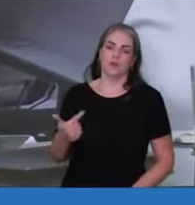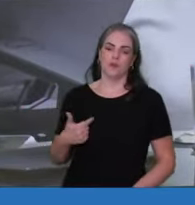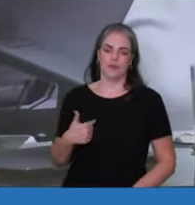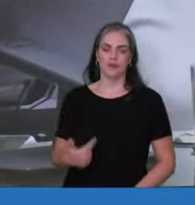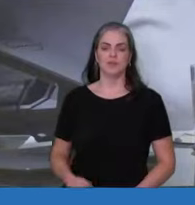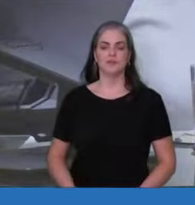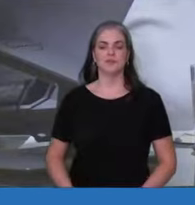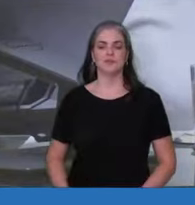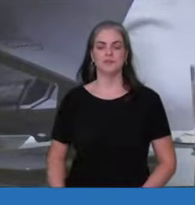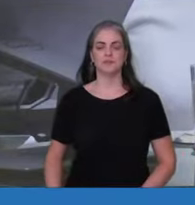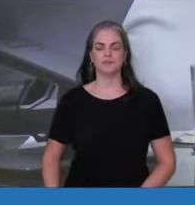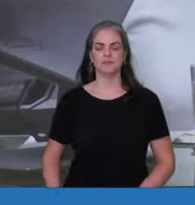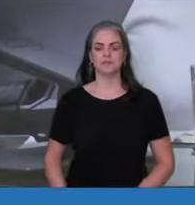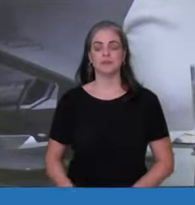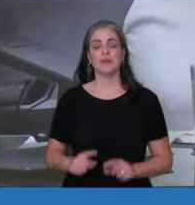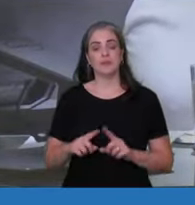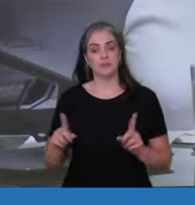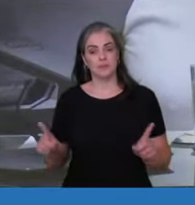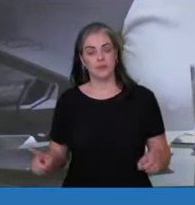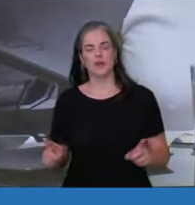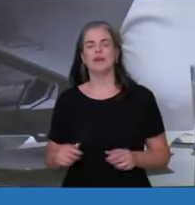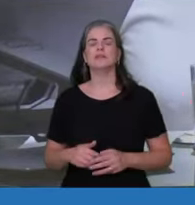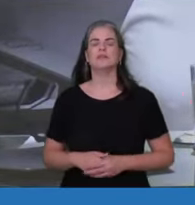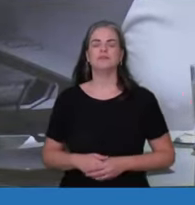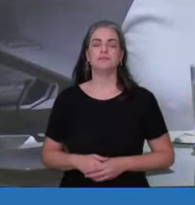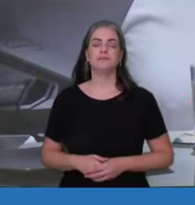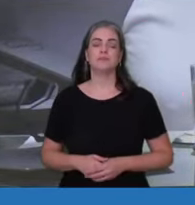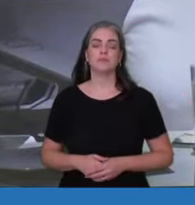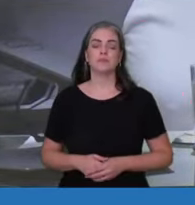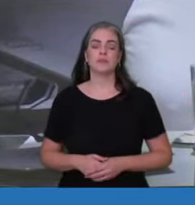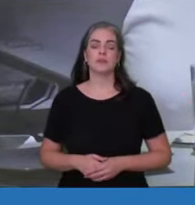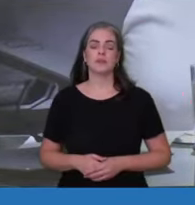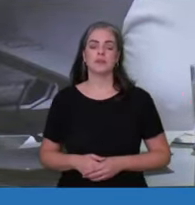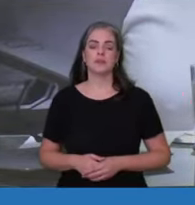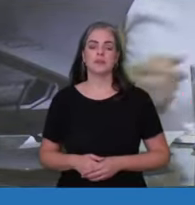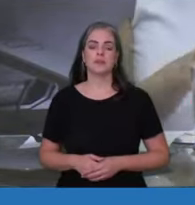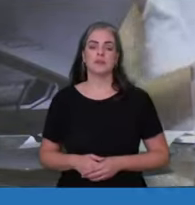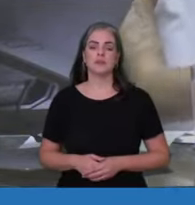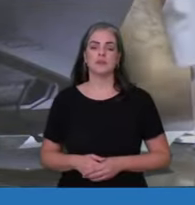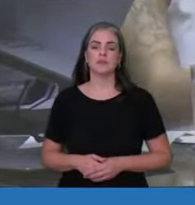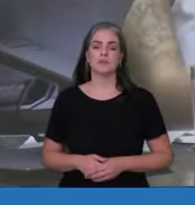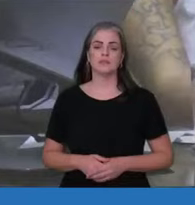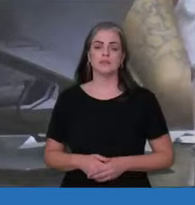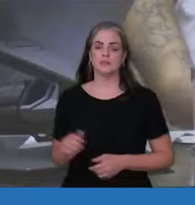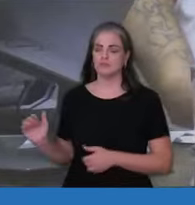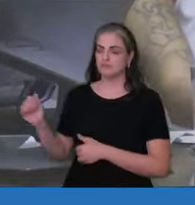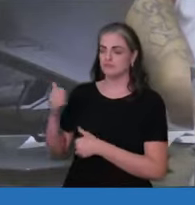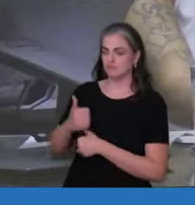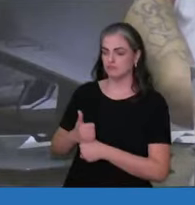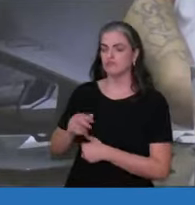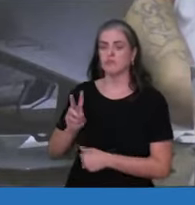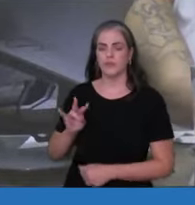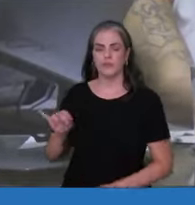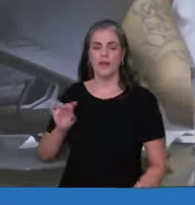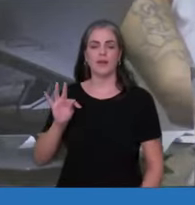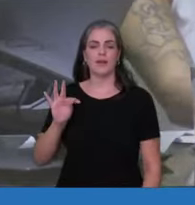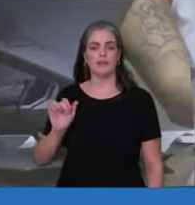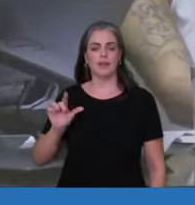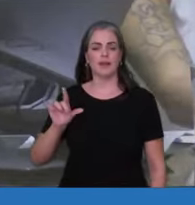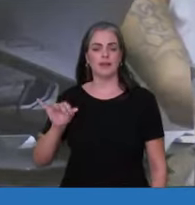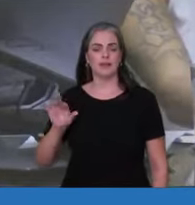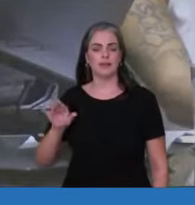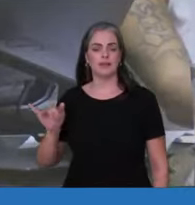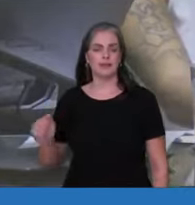De toda forma, antes de passar a palavra e a condução dos trabalhos a Talíria Petrone, eu quero,